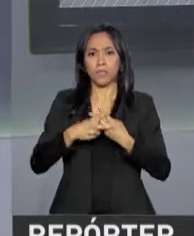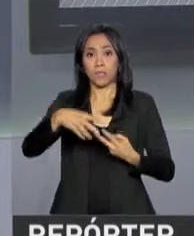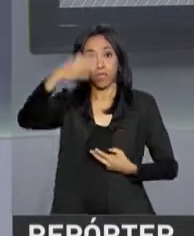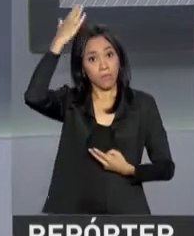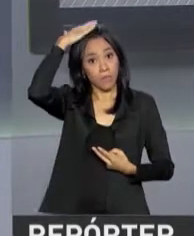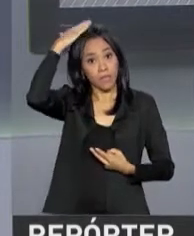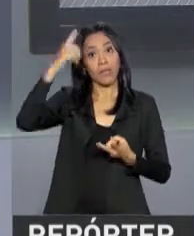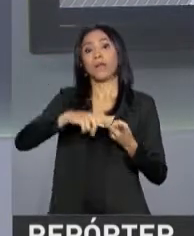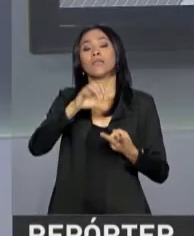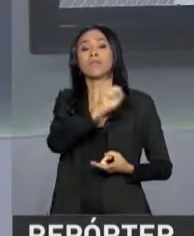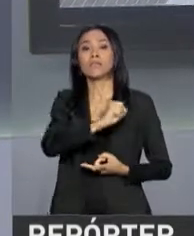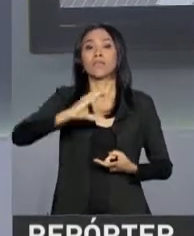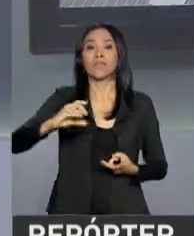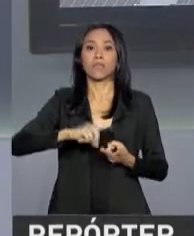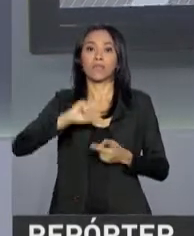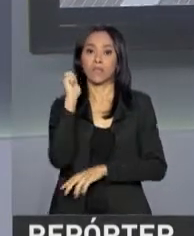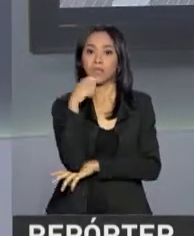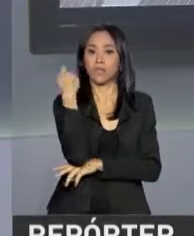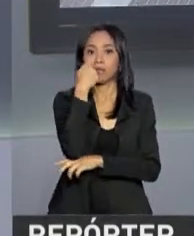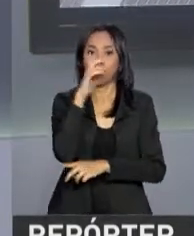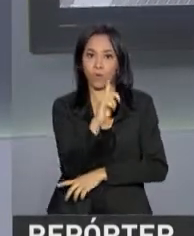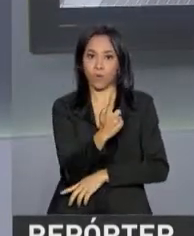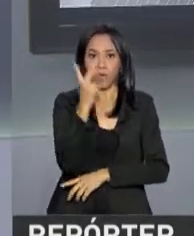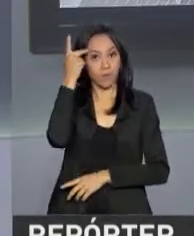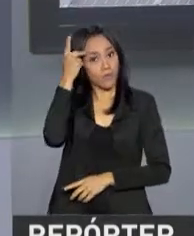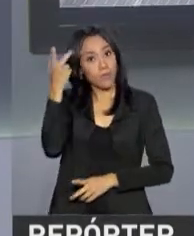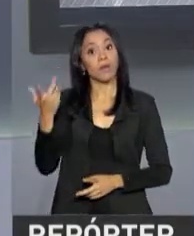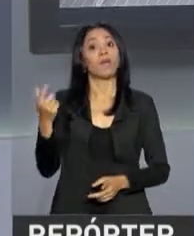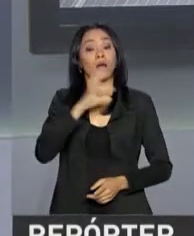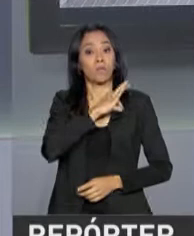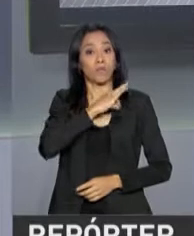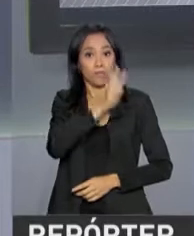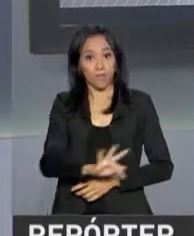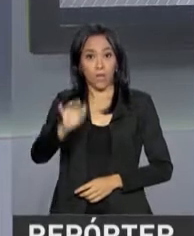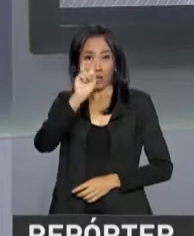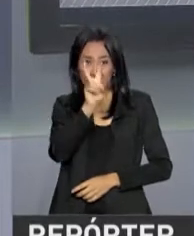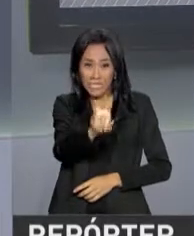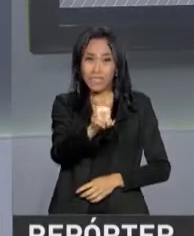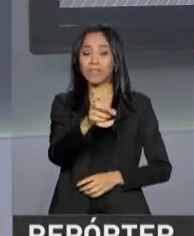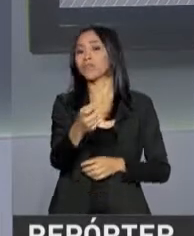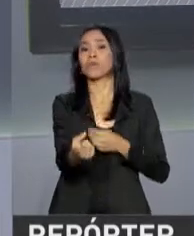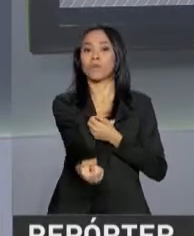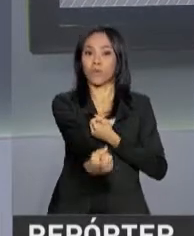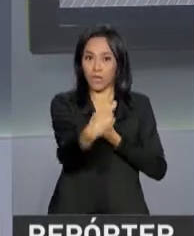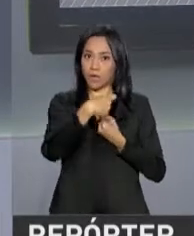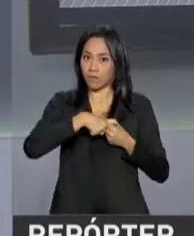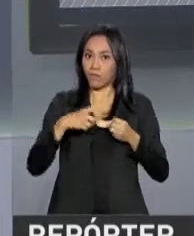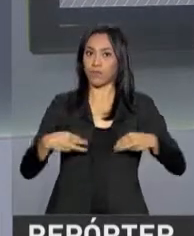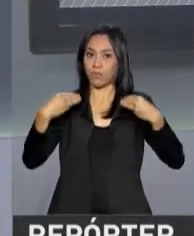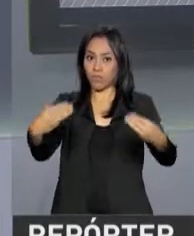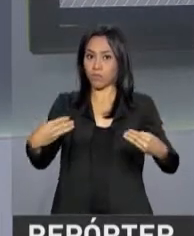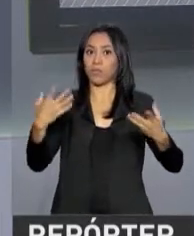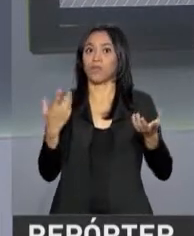e rio grande do sul goiás e são paulo segundo a polícia federal cinco laboratórios credenciados pelo ministério da agricultura